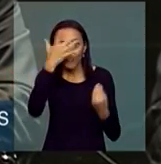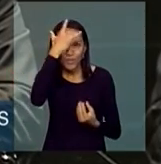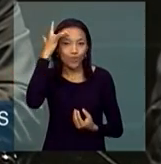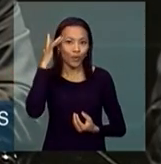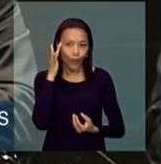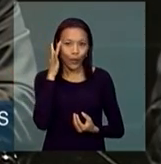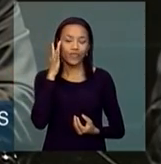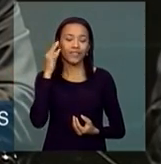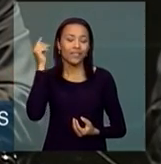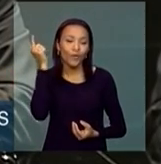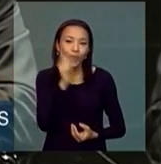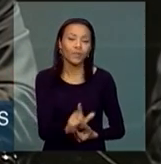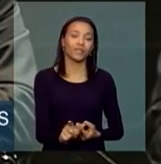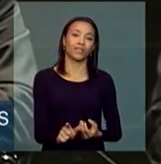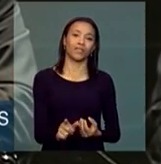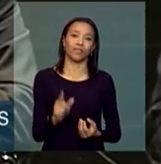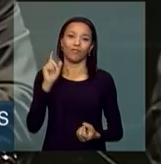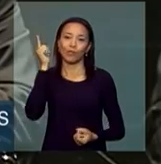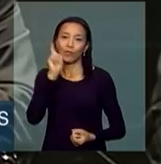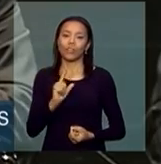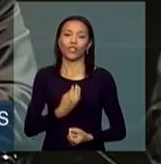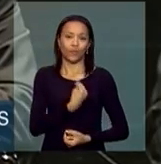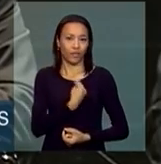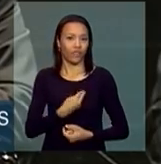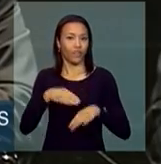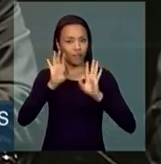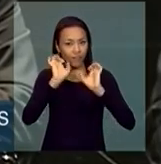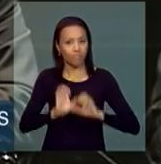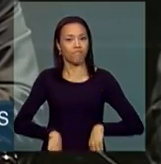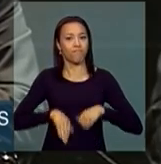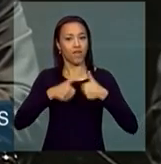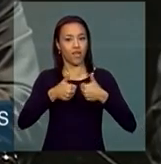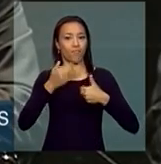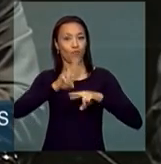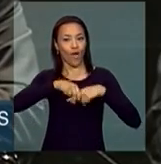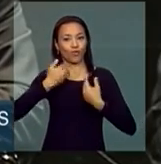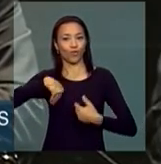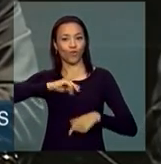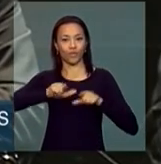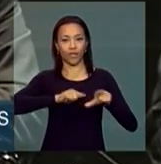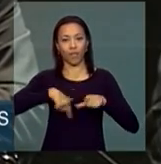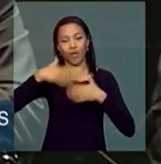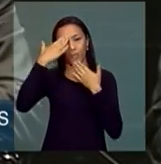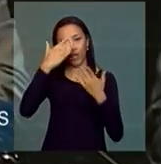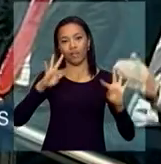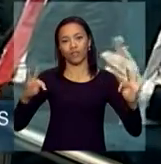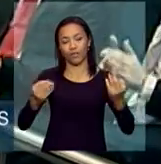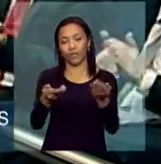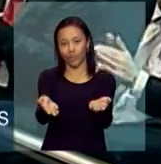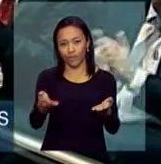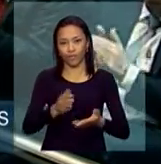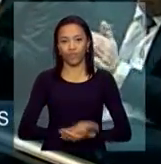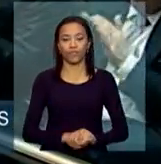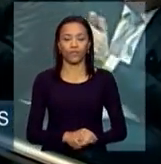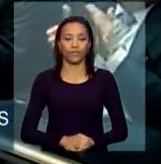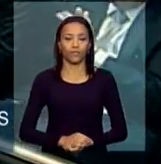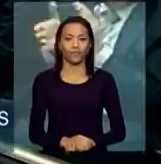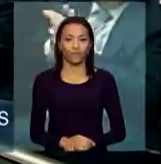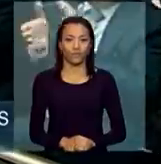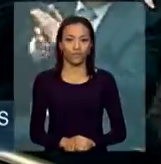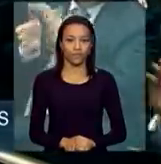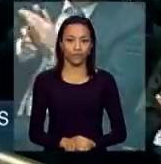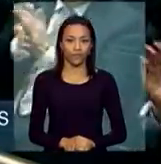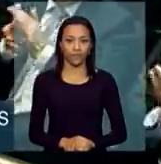foram contempladas e estão vivendo melhor com o trabalho que nós realizamos. Muito obrigado a todos.